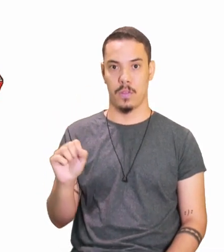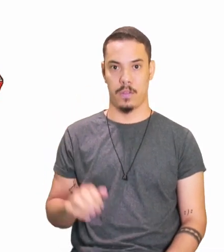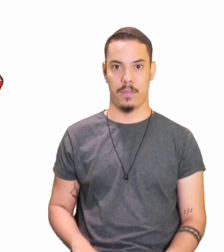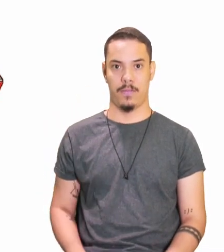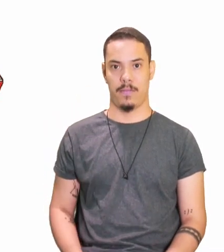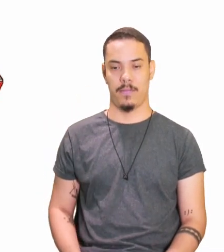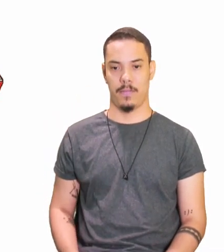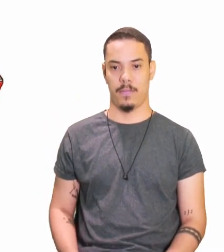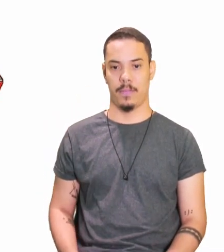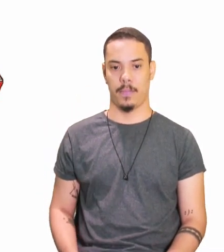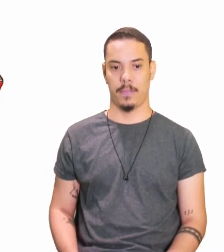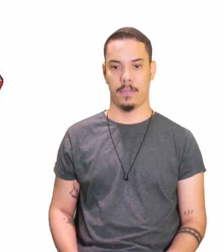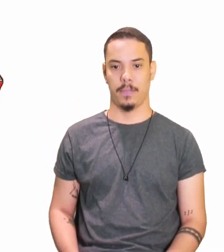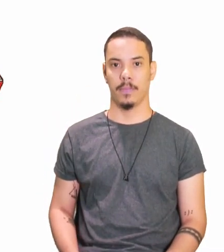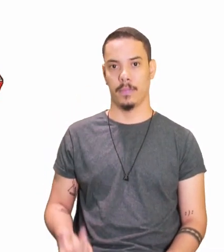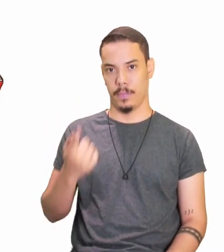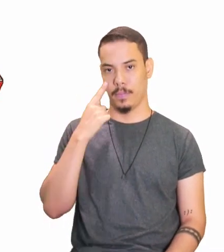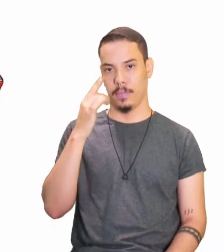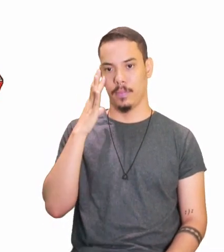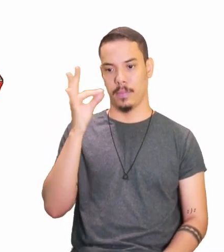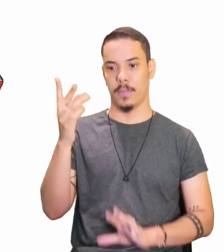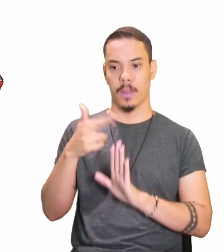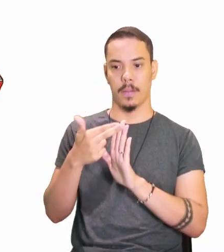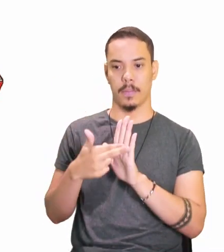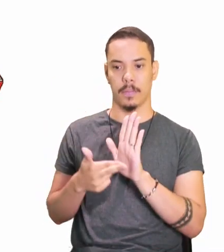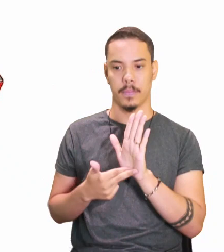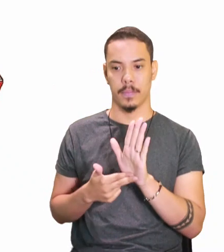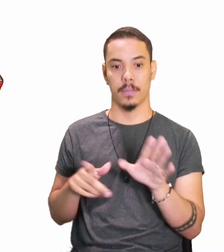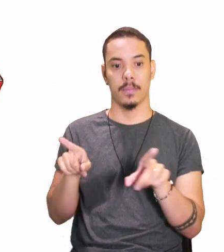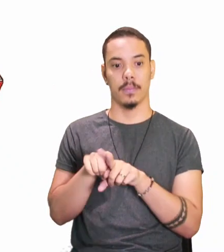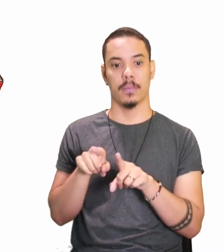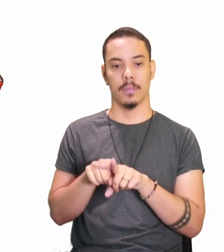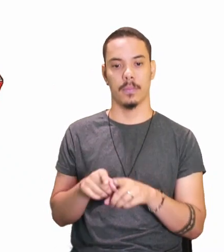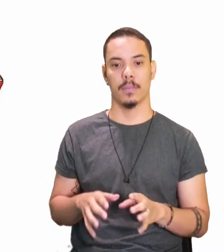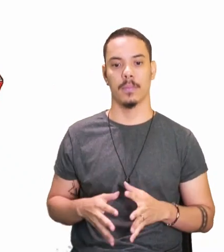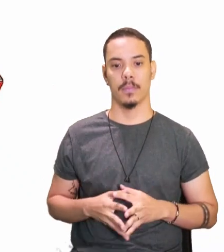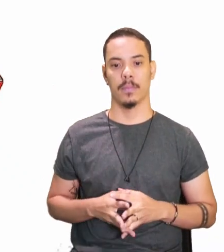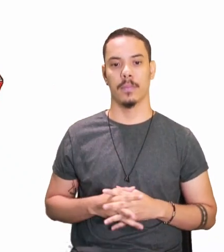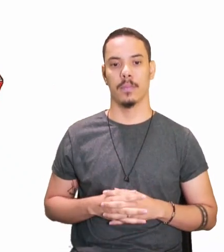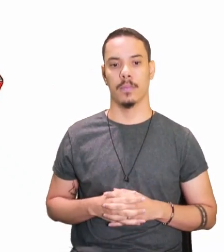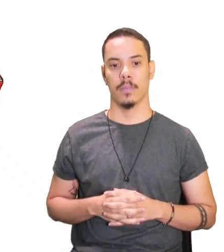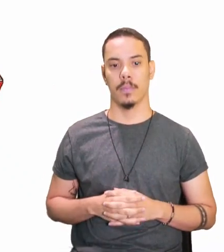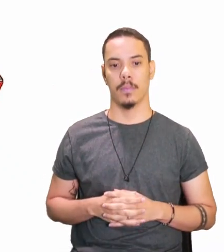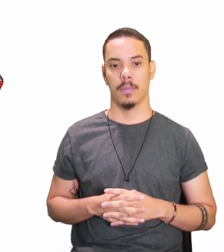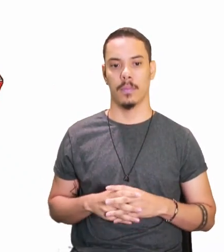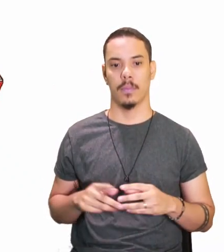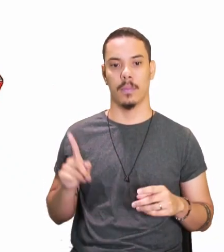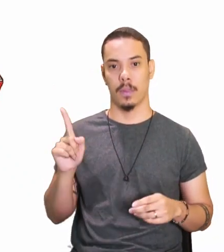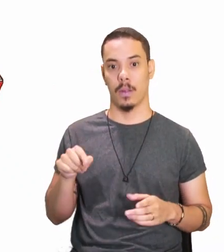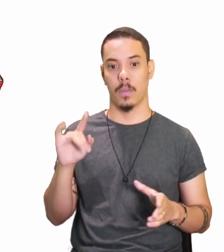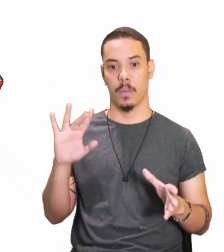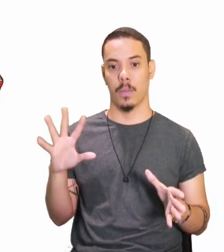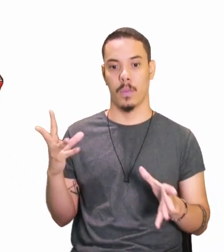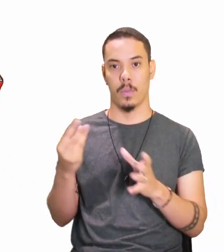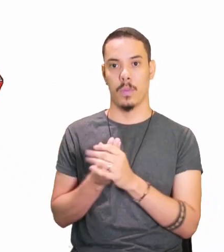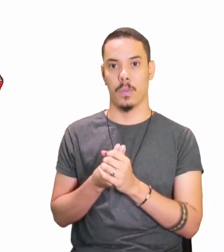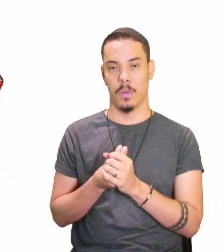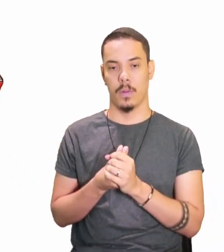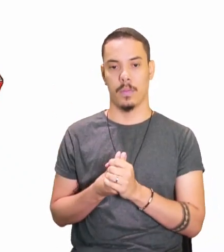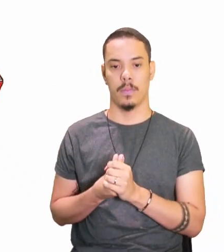o plural masculino, ou concorda com o mais próximo. Então, no caso aqui, ó, faz o plural